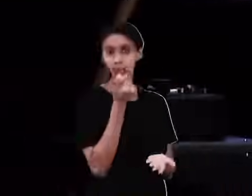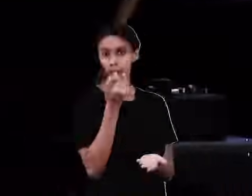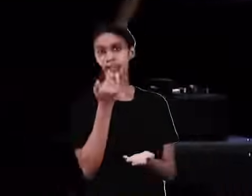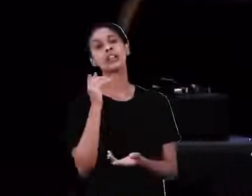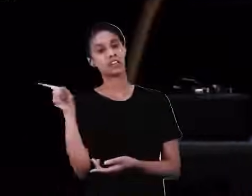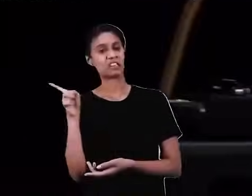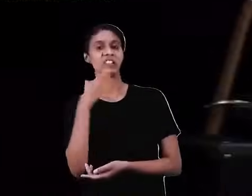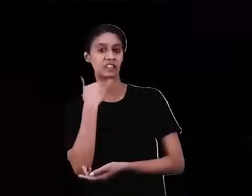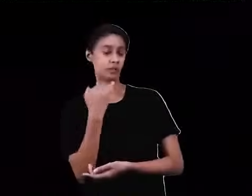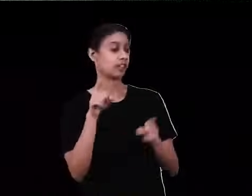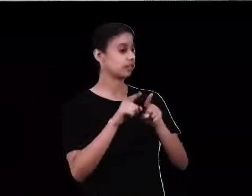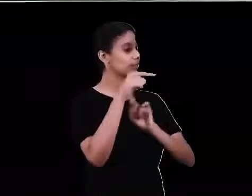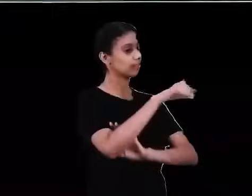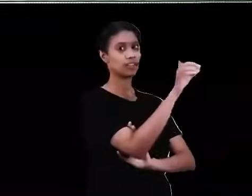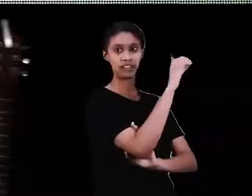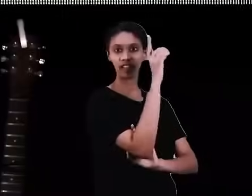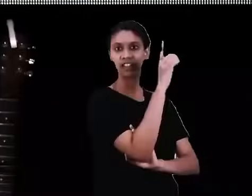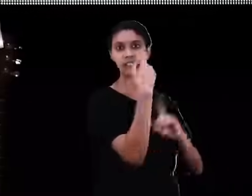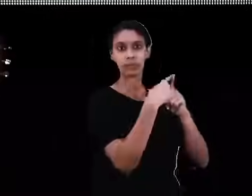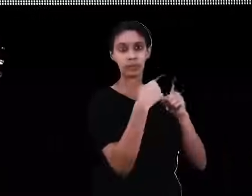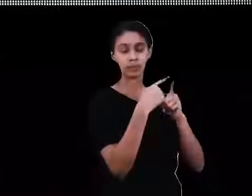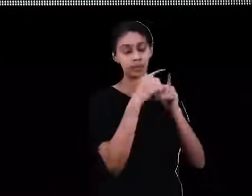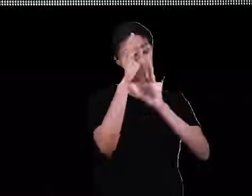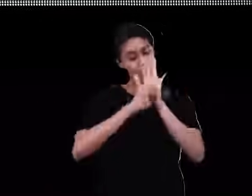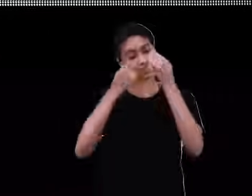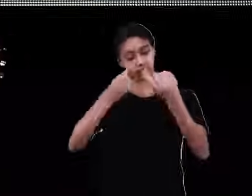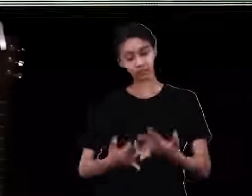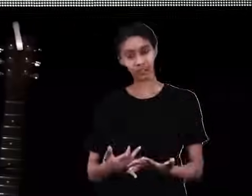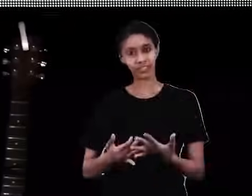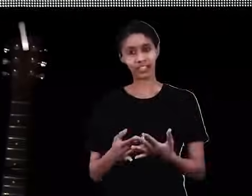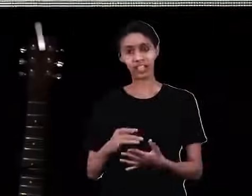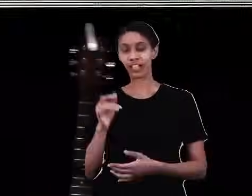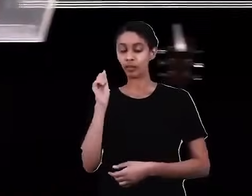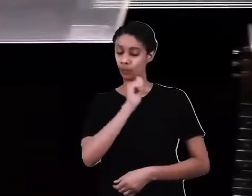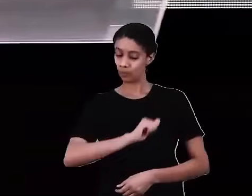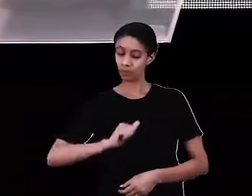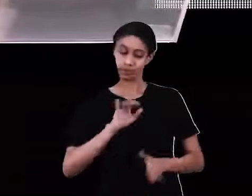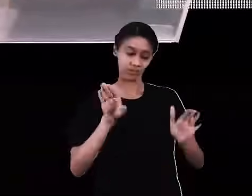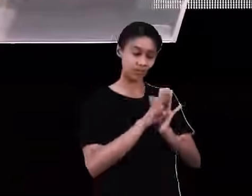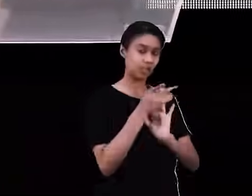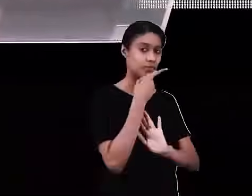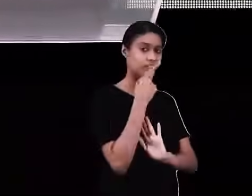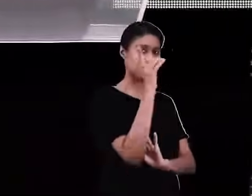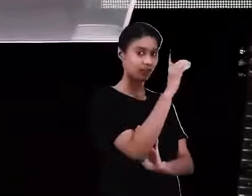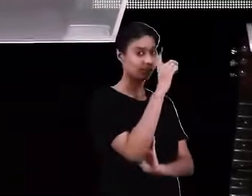morrer. E o de Davi também. Porque o texto diz que quando ela vai falar com Davi, olha o que ela